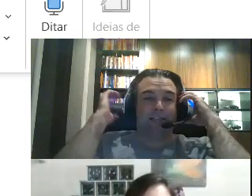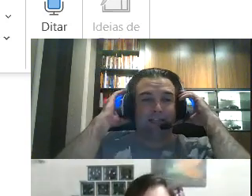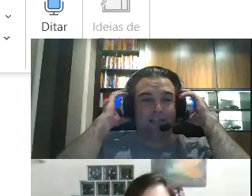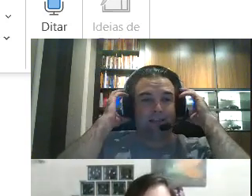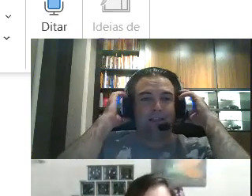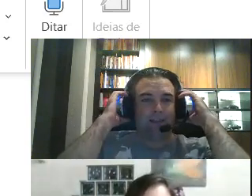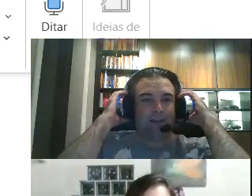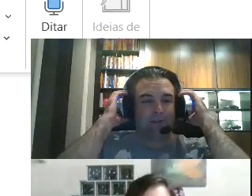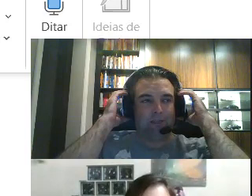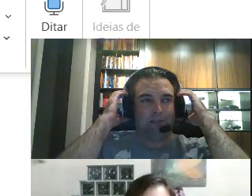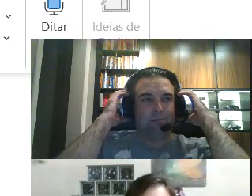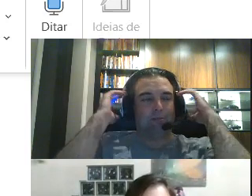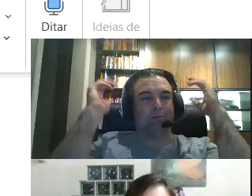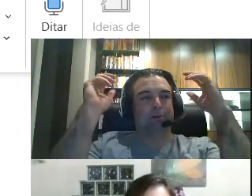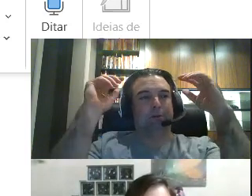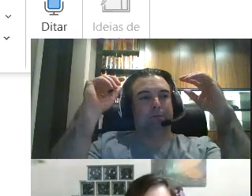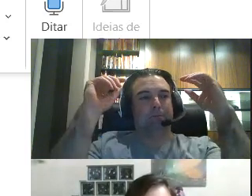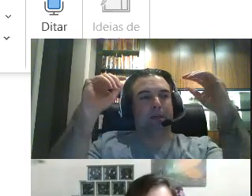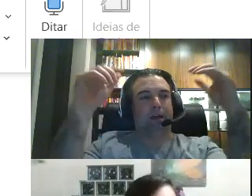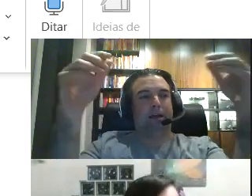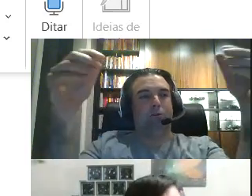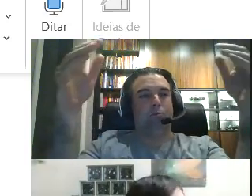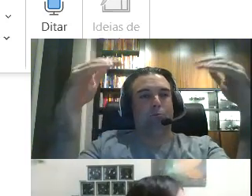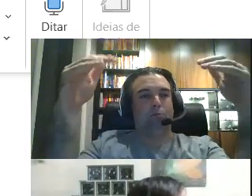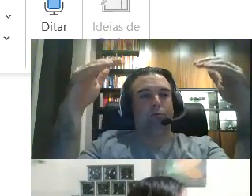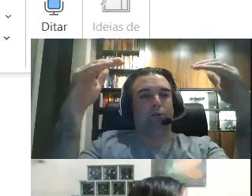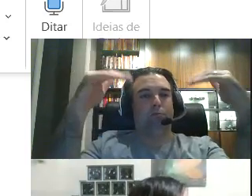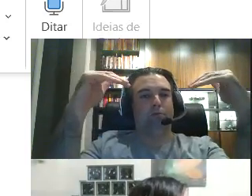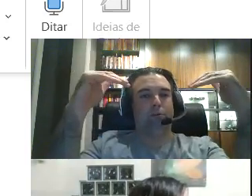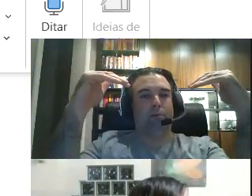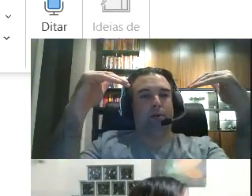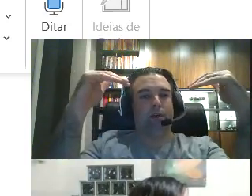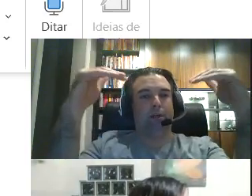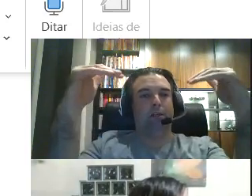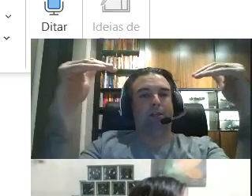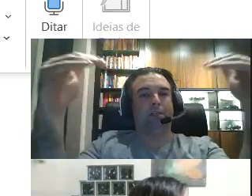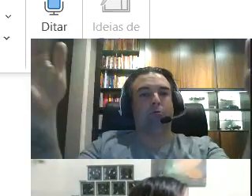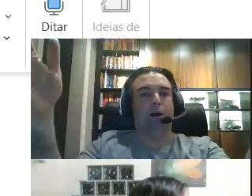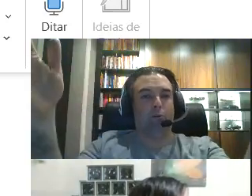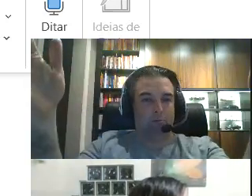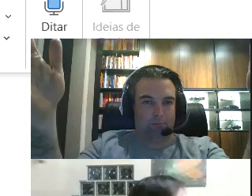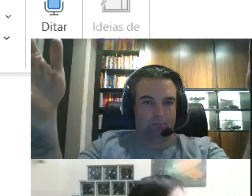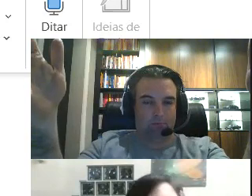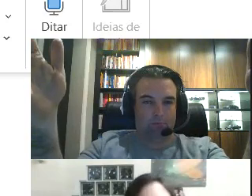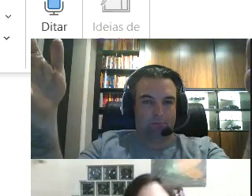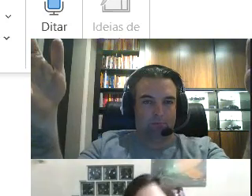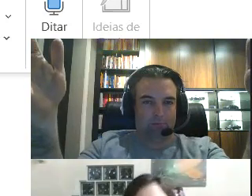você tenta entender com esse aquecimento? O mundo foi de uma forma, ele tem que ser igual.